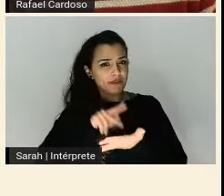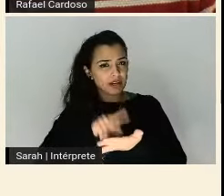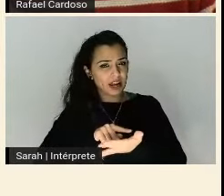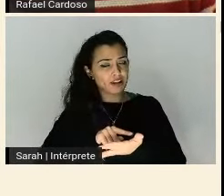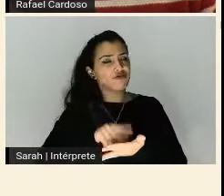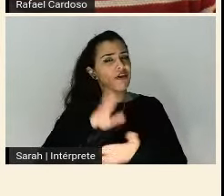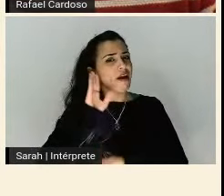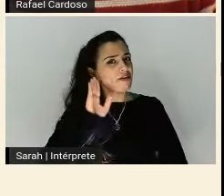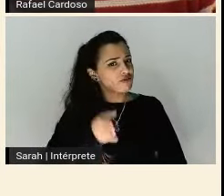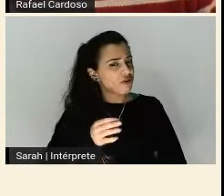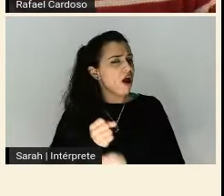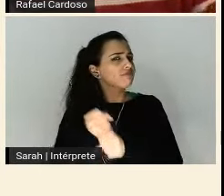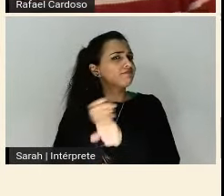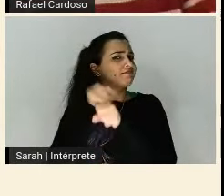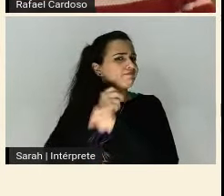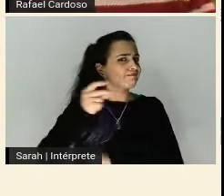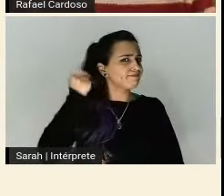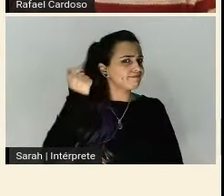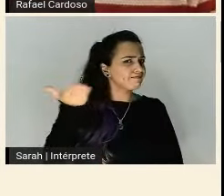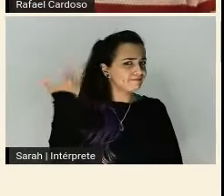mais antiga.